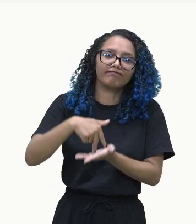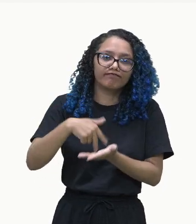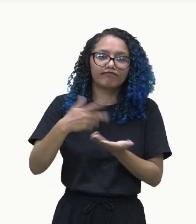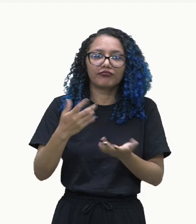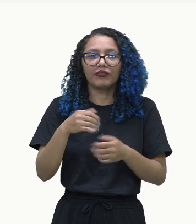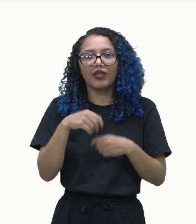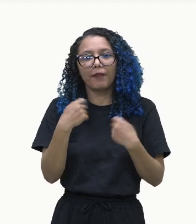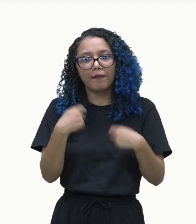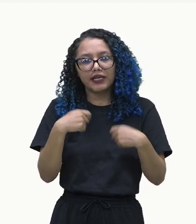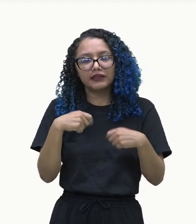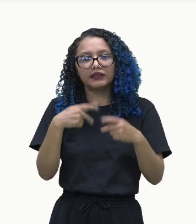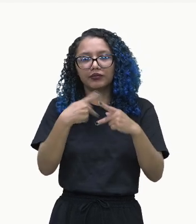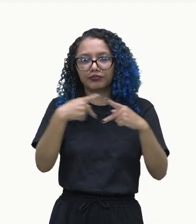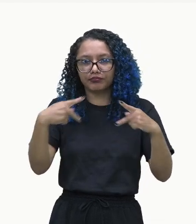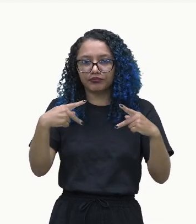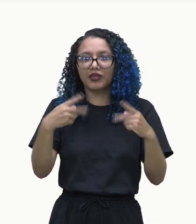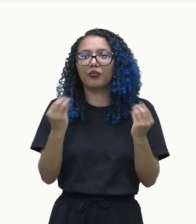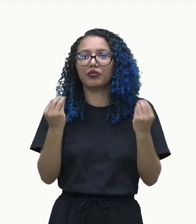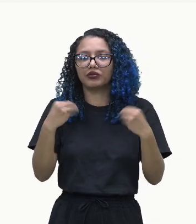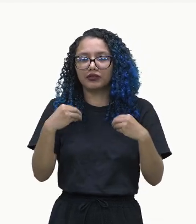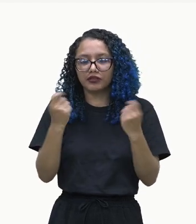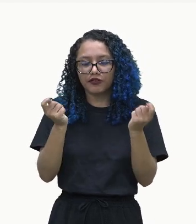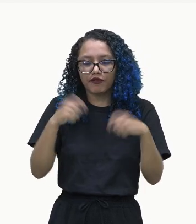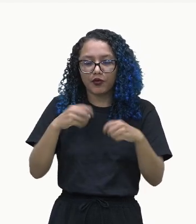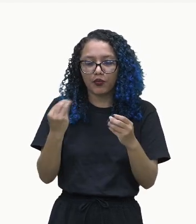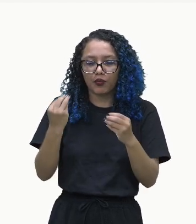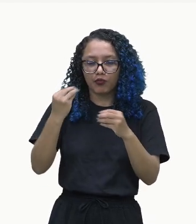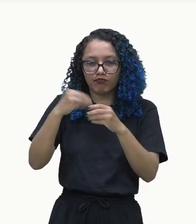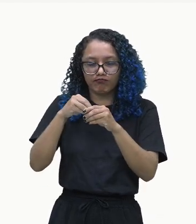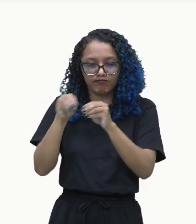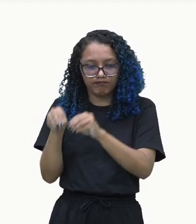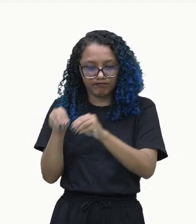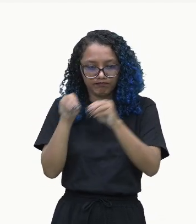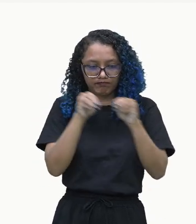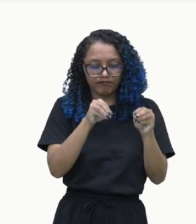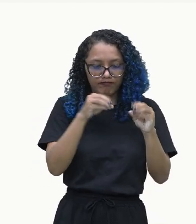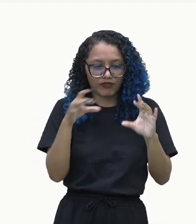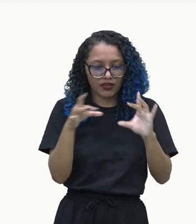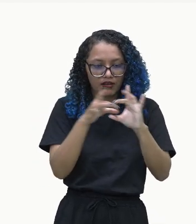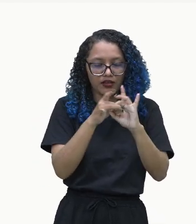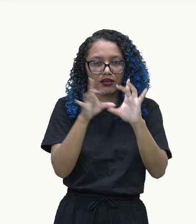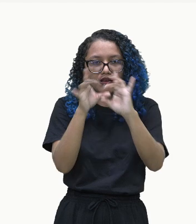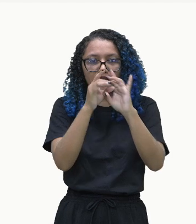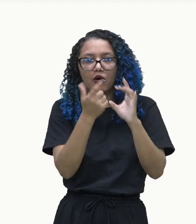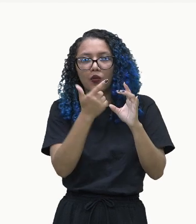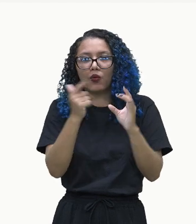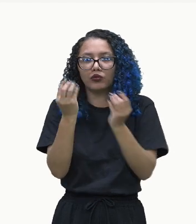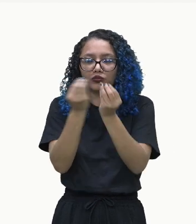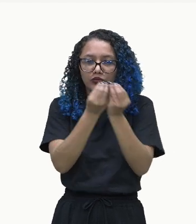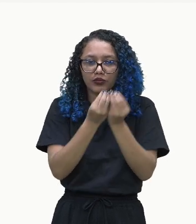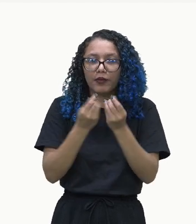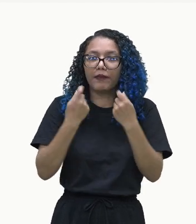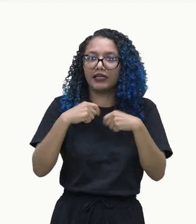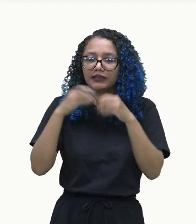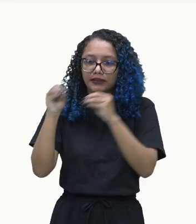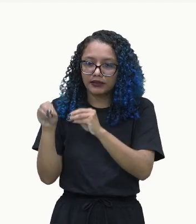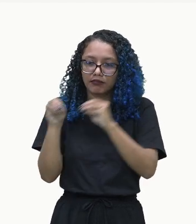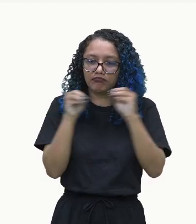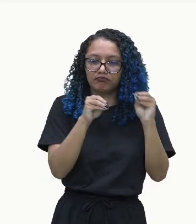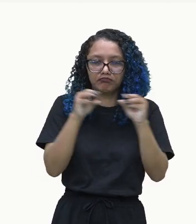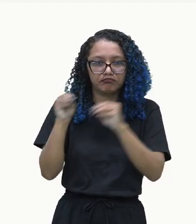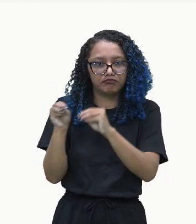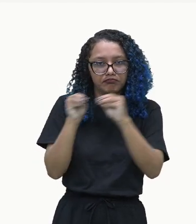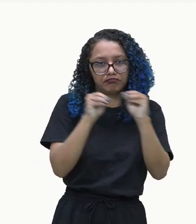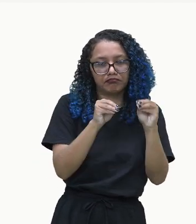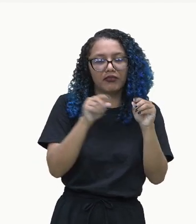proteína transportadora, né, que ela vai ligar-se àquelas partículas que será transportada, e também ela vai de uma